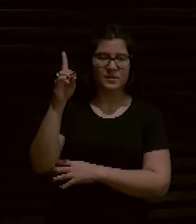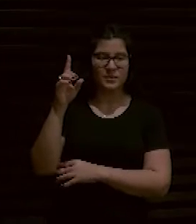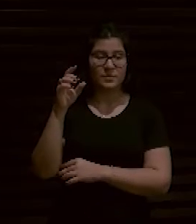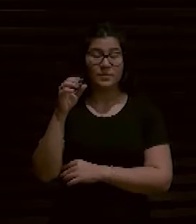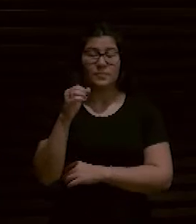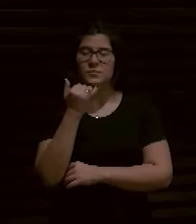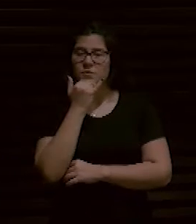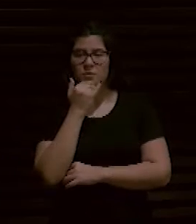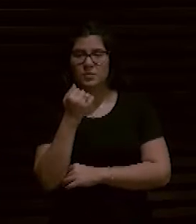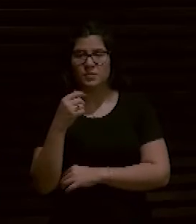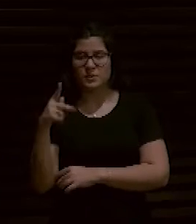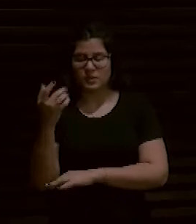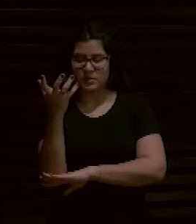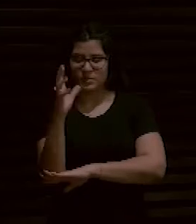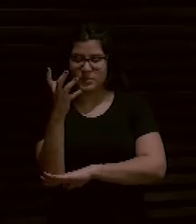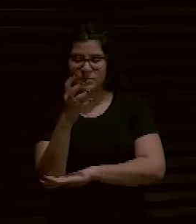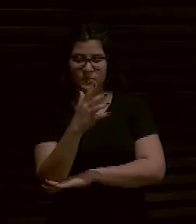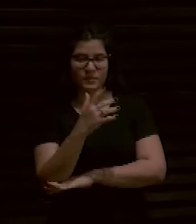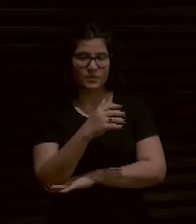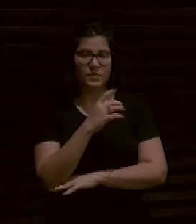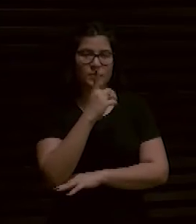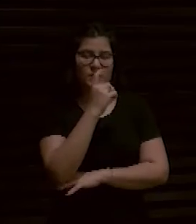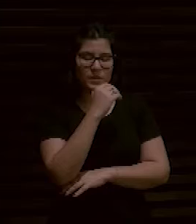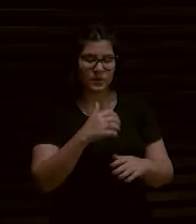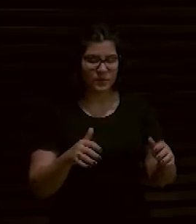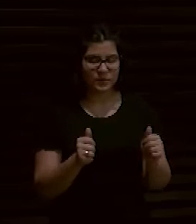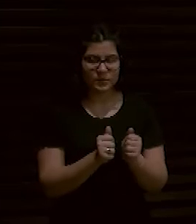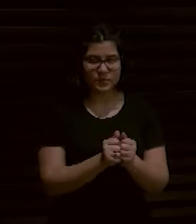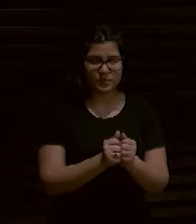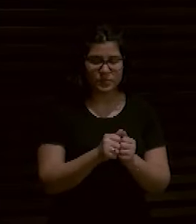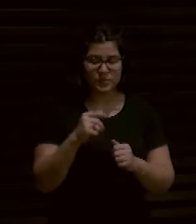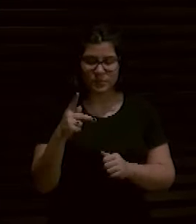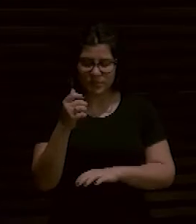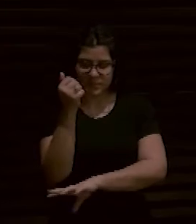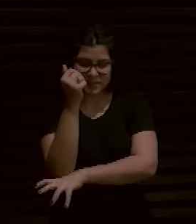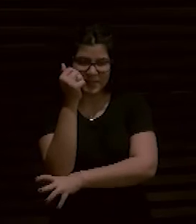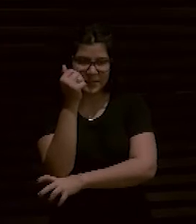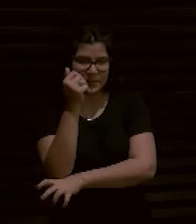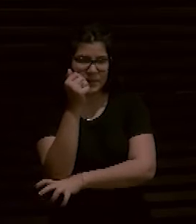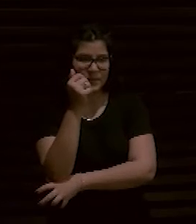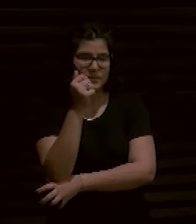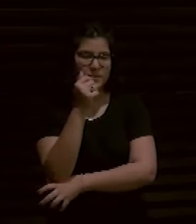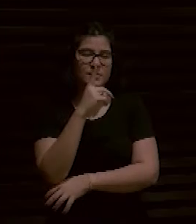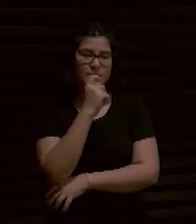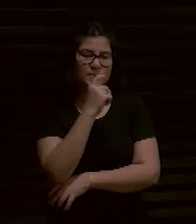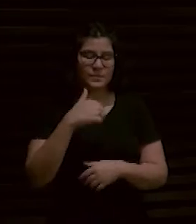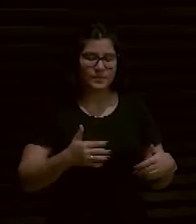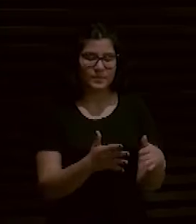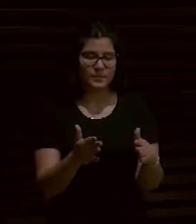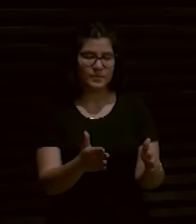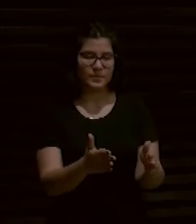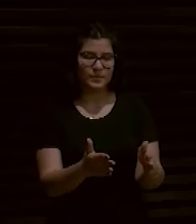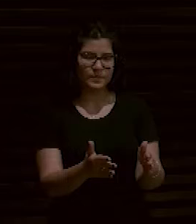árvore plantada junto às águas, que estende as suas raízes para o ribeiro, e não receia quando vem